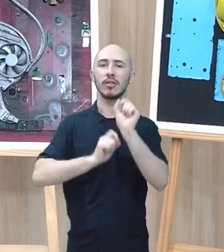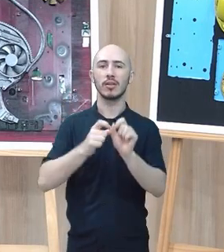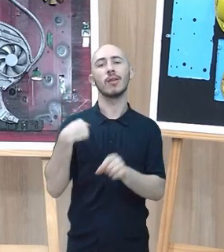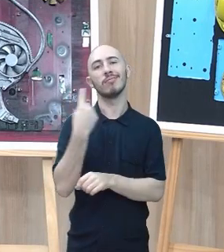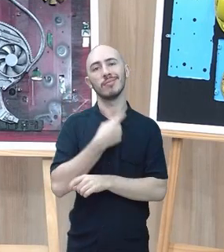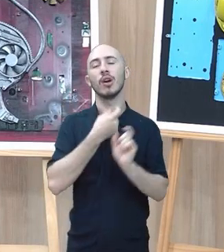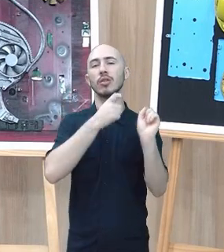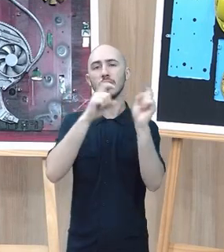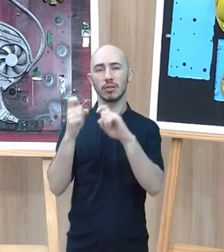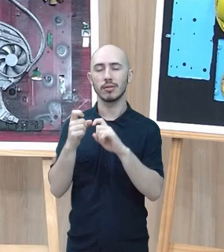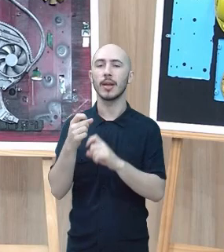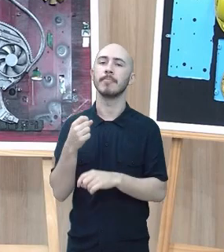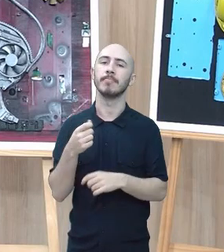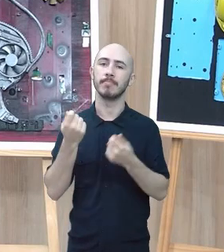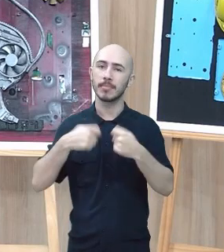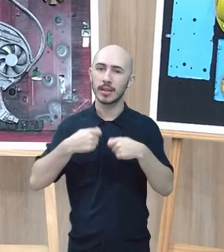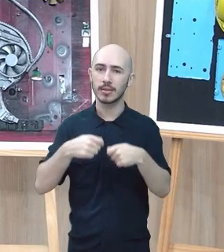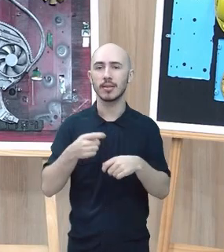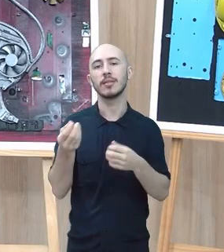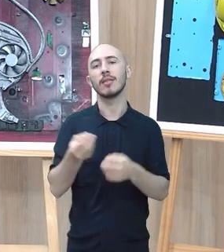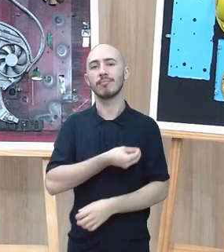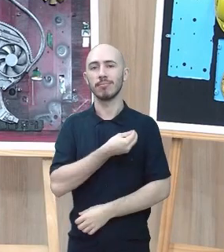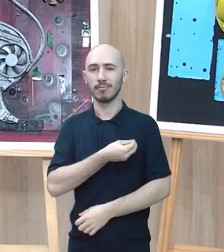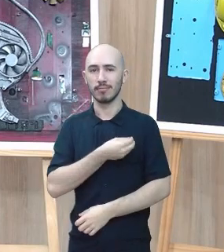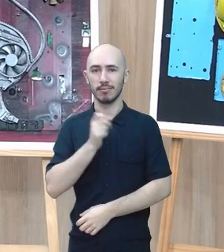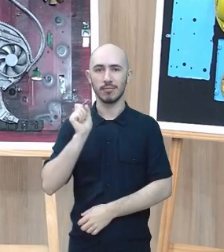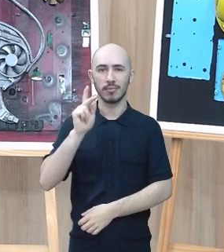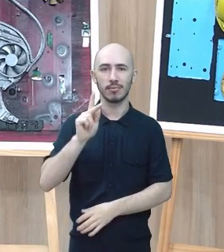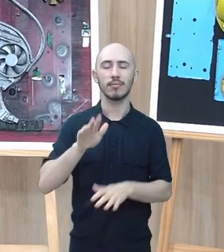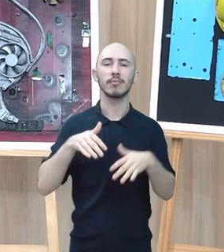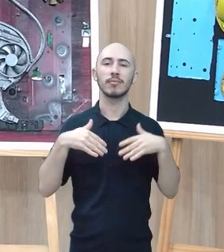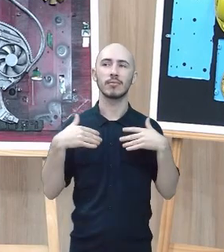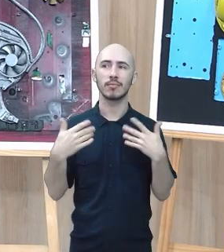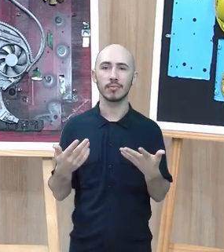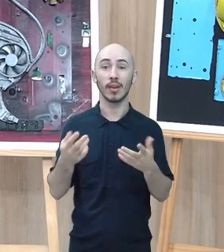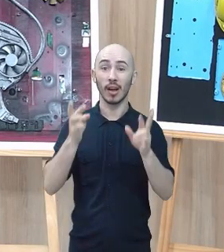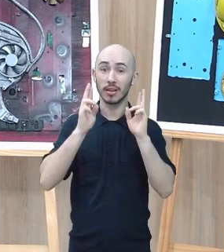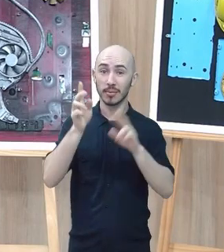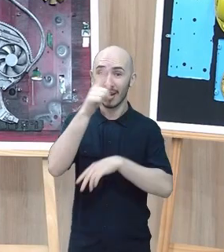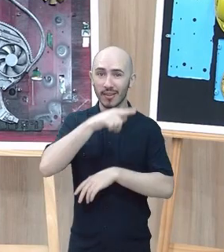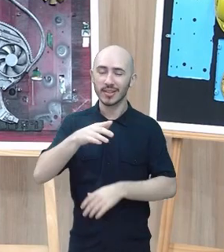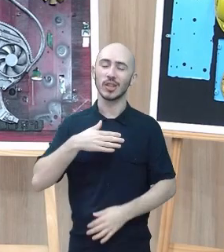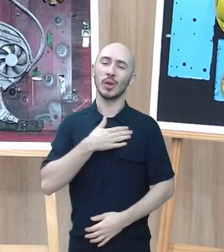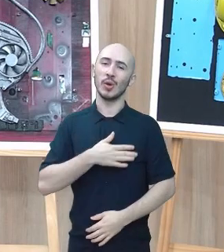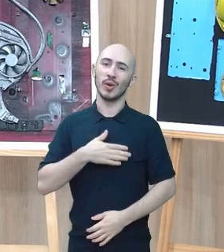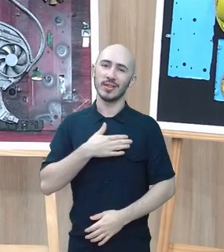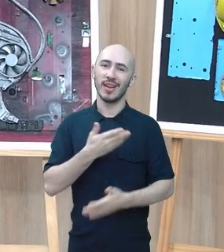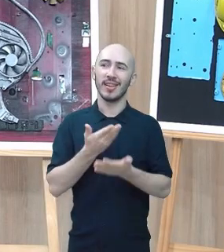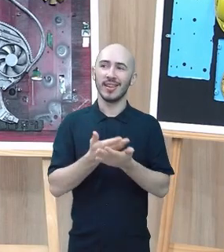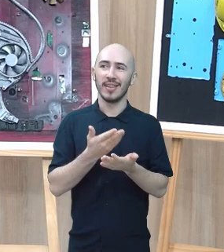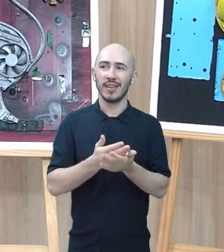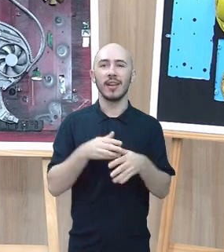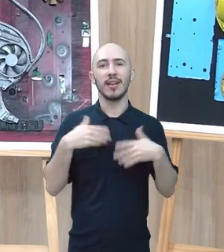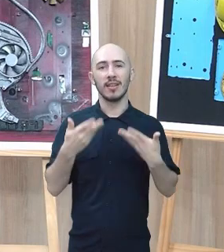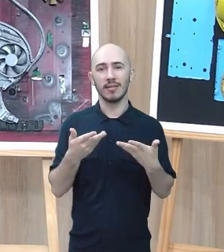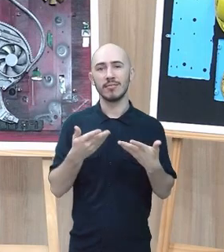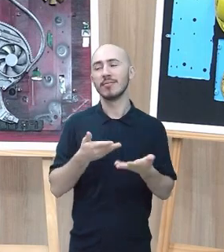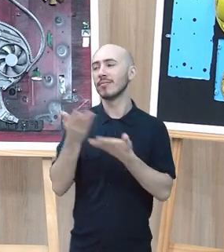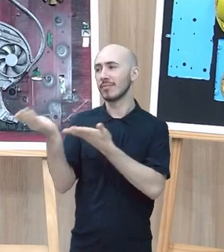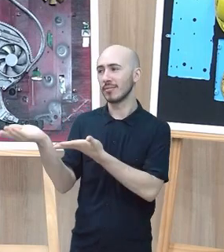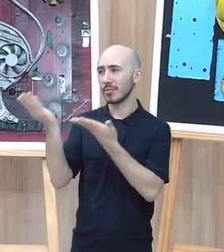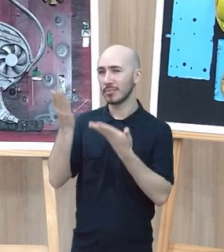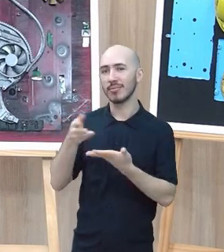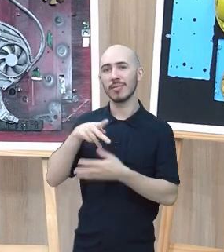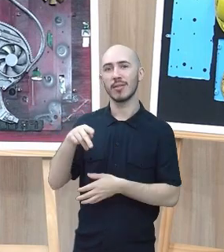discutir isso no momento atual, ok? Então, espero que vocês tenham gostado. Eu vou dar a palavra para o